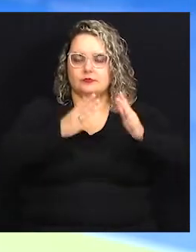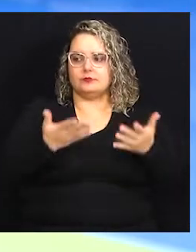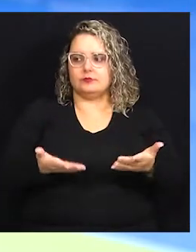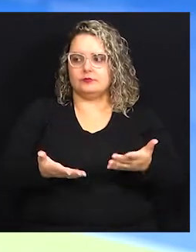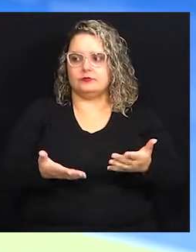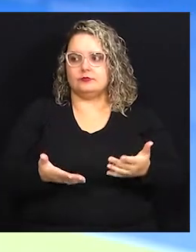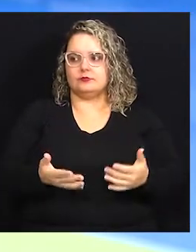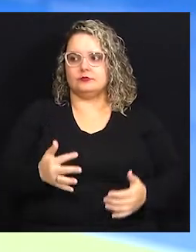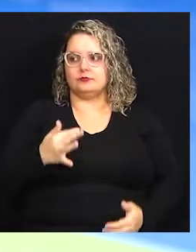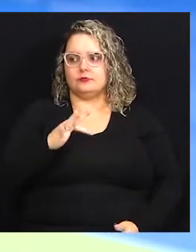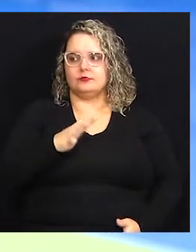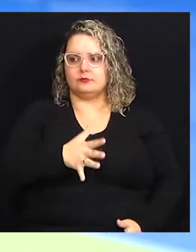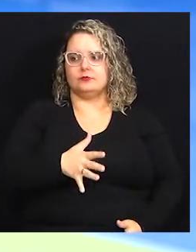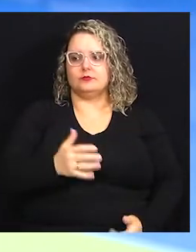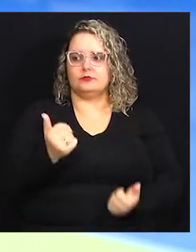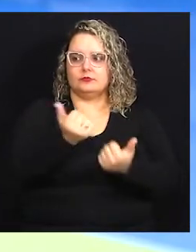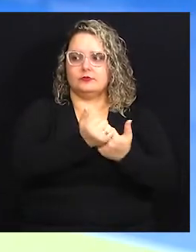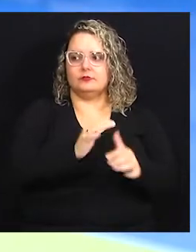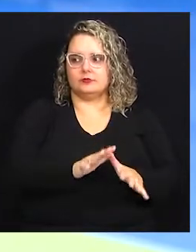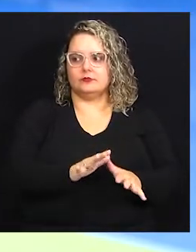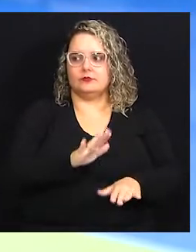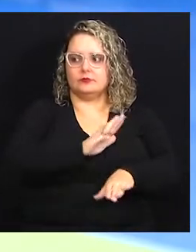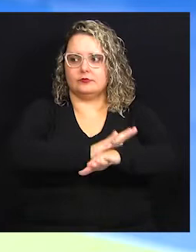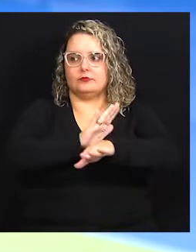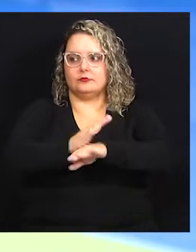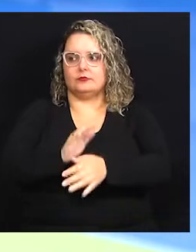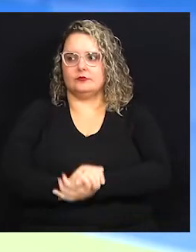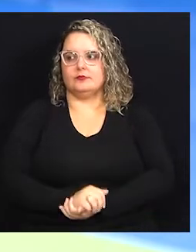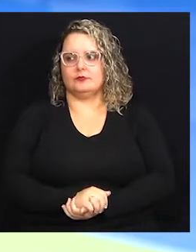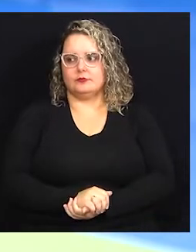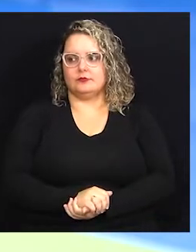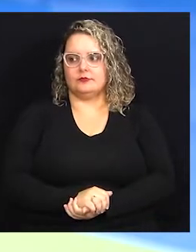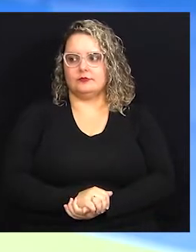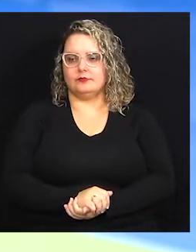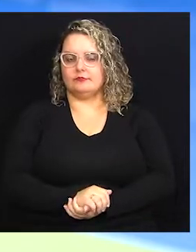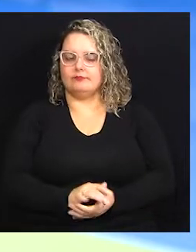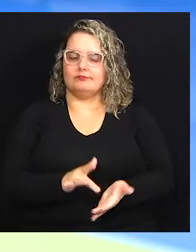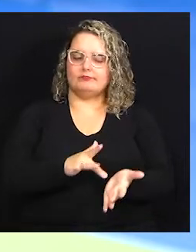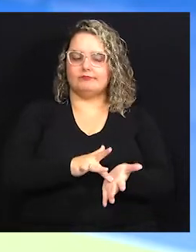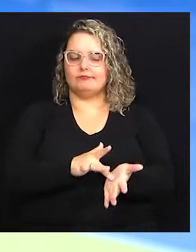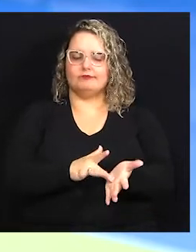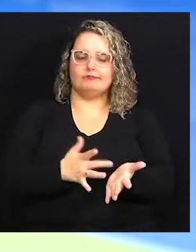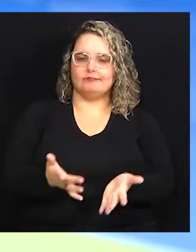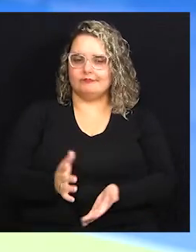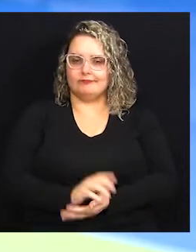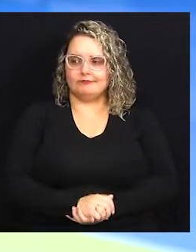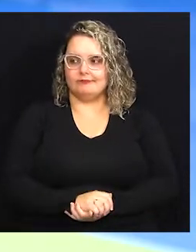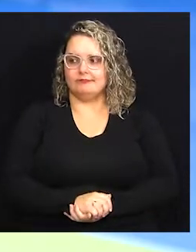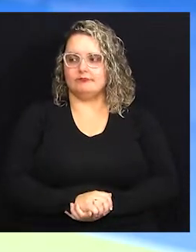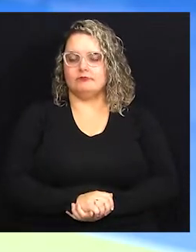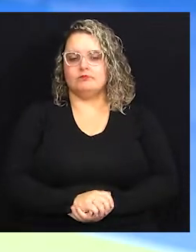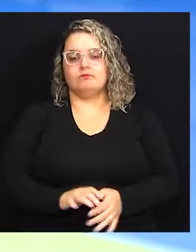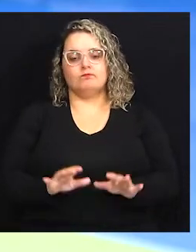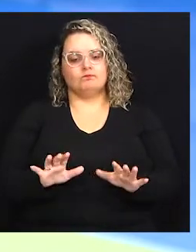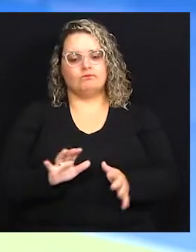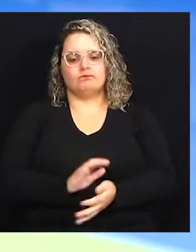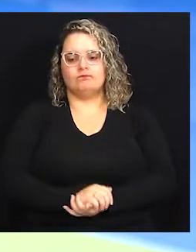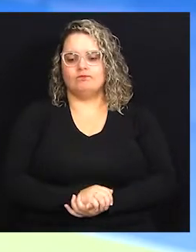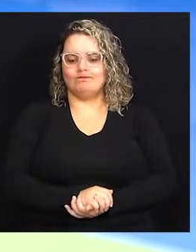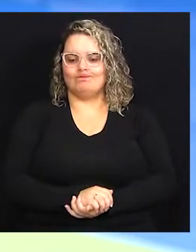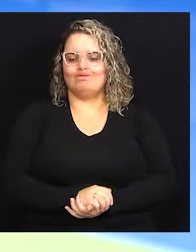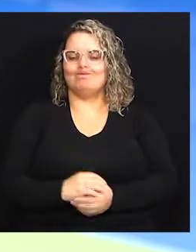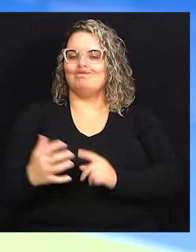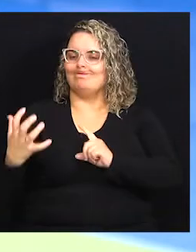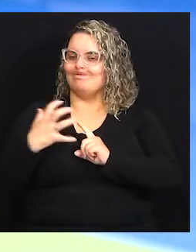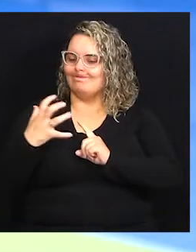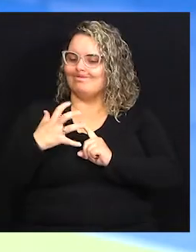estava machucado, você ficava ali para ajudar. Então, às vezes disfarçava, mas é impactante. Mas